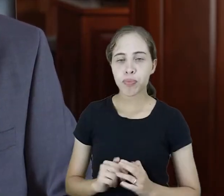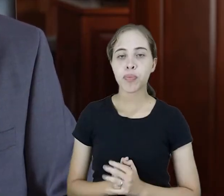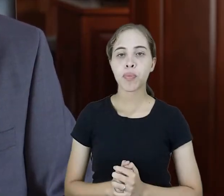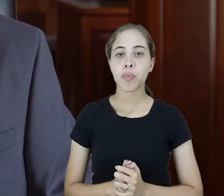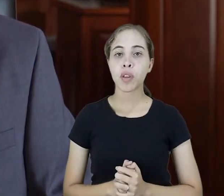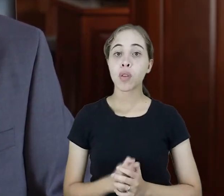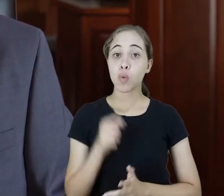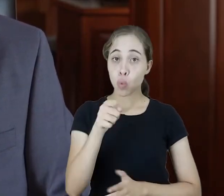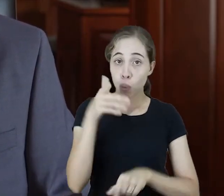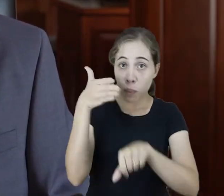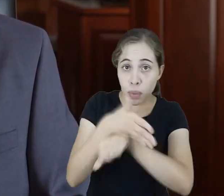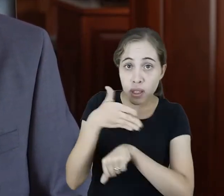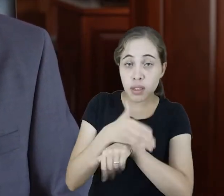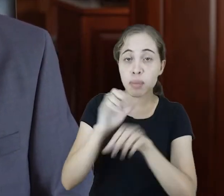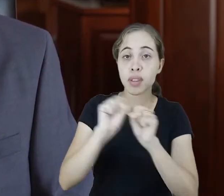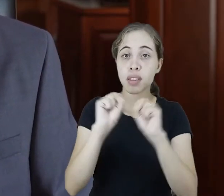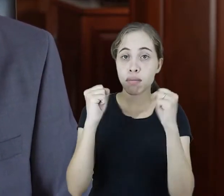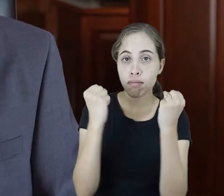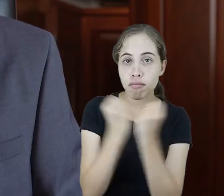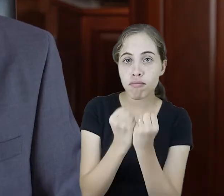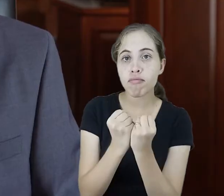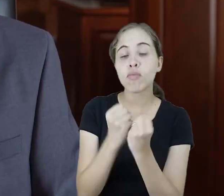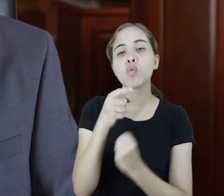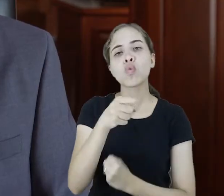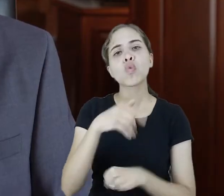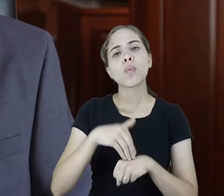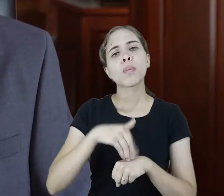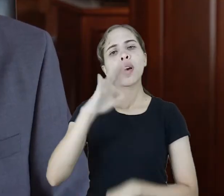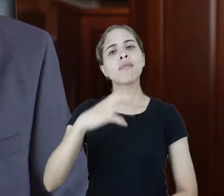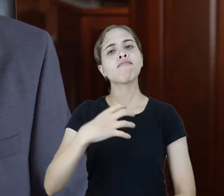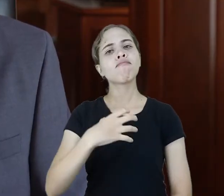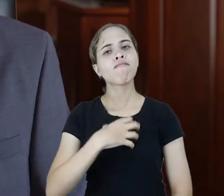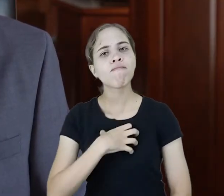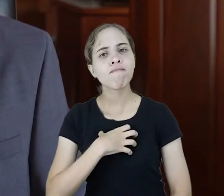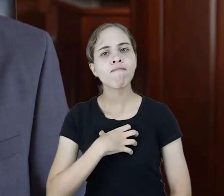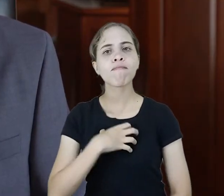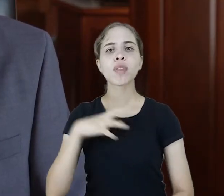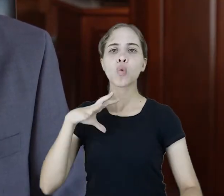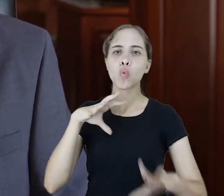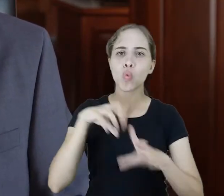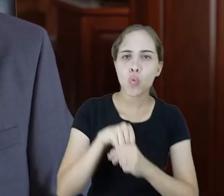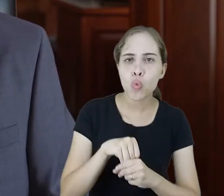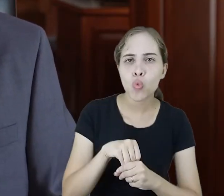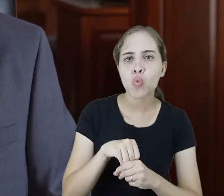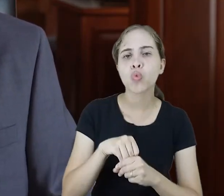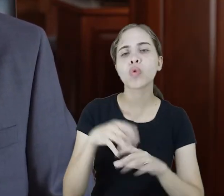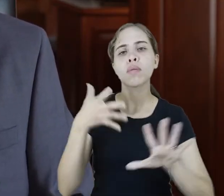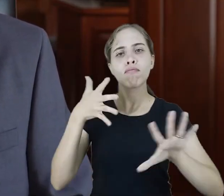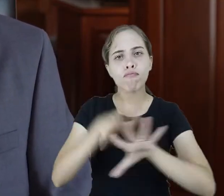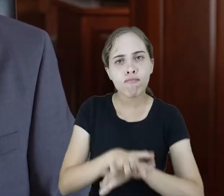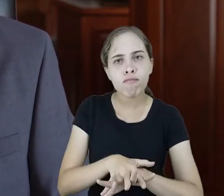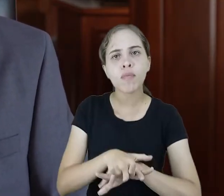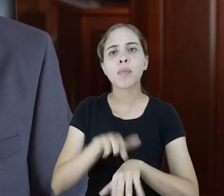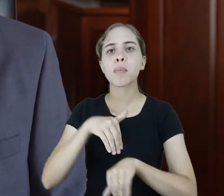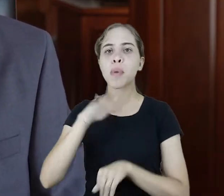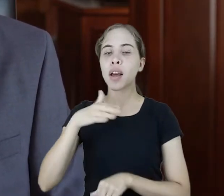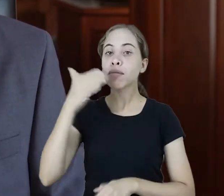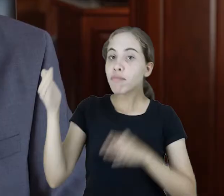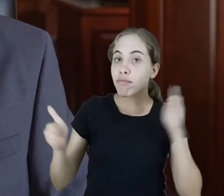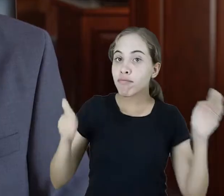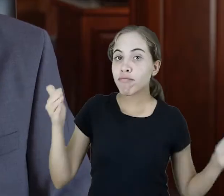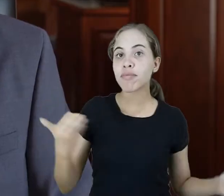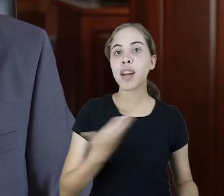Ao participar do seminário, você terá um sentimento de inclusão. Aprenderá ao lado de